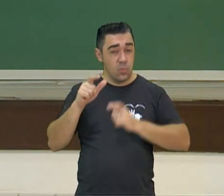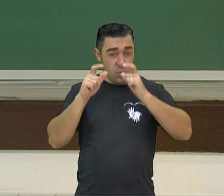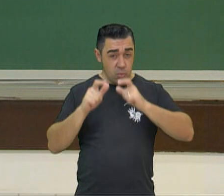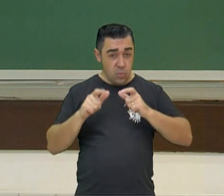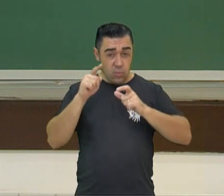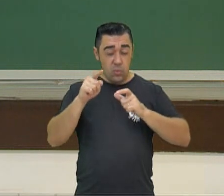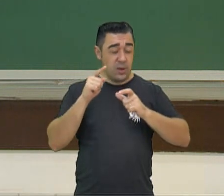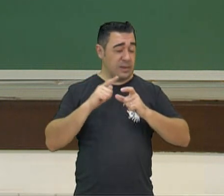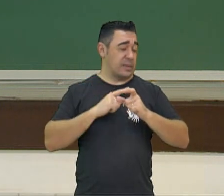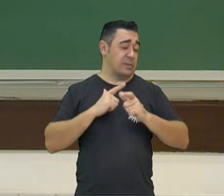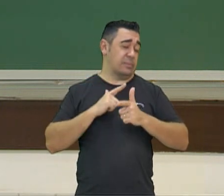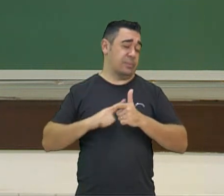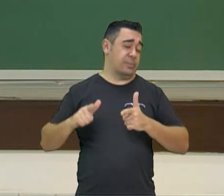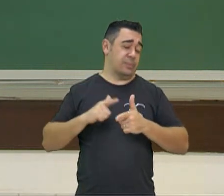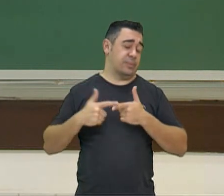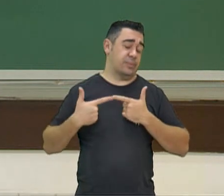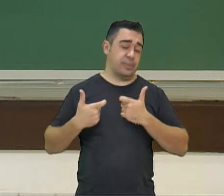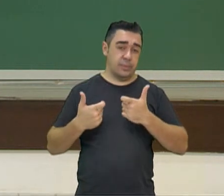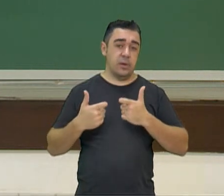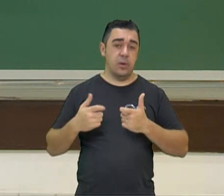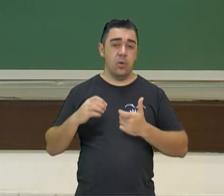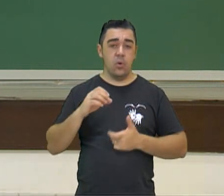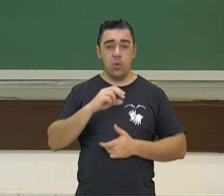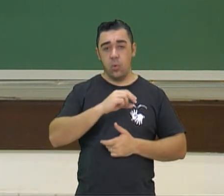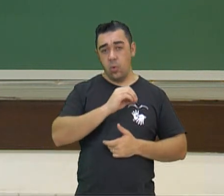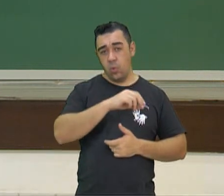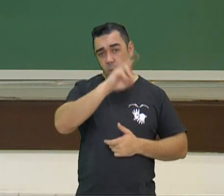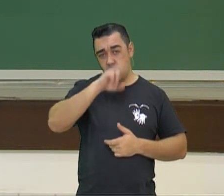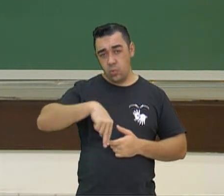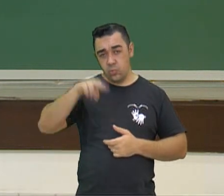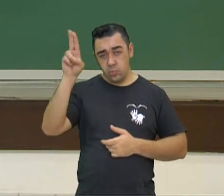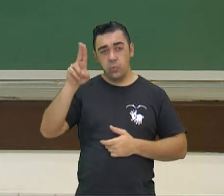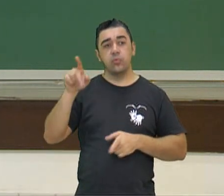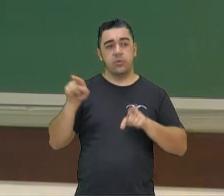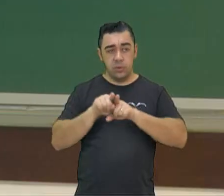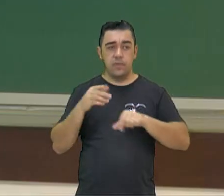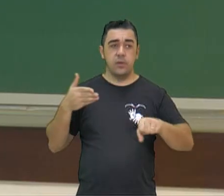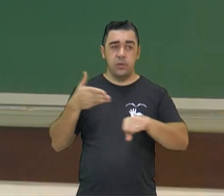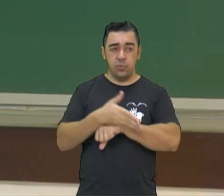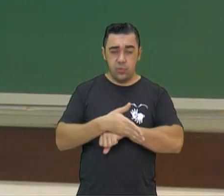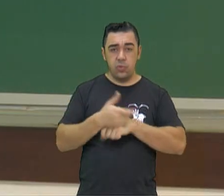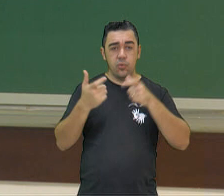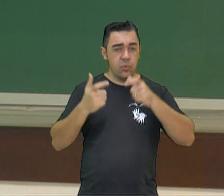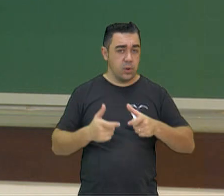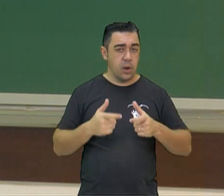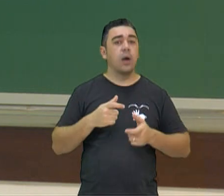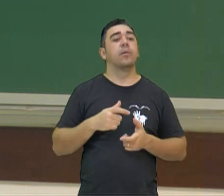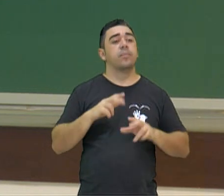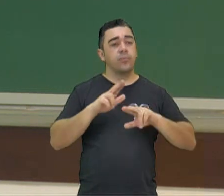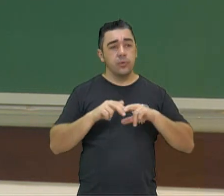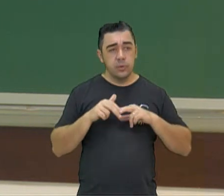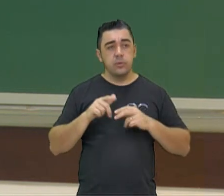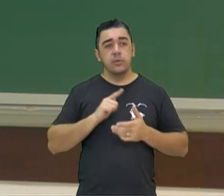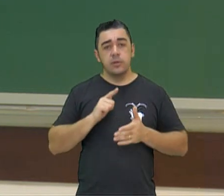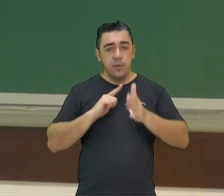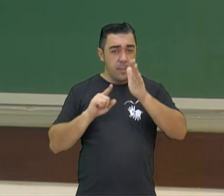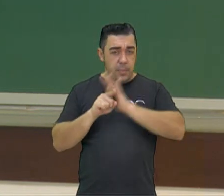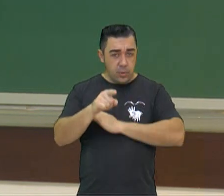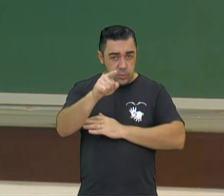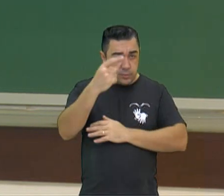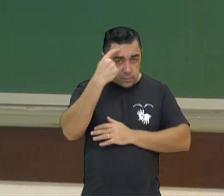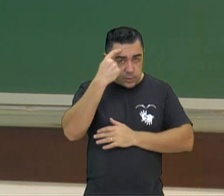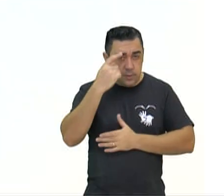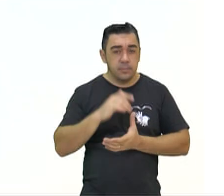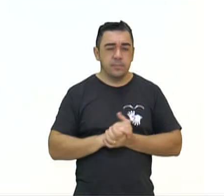capacetes azuis, tiveram que interferir nesta região. E por causa disso, foi posta uma questão para você